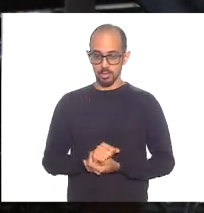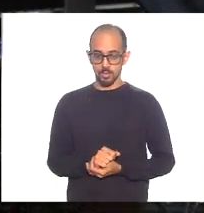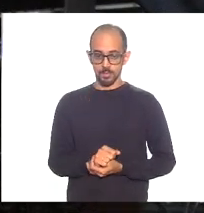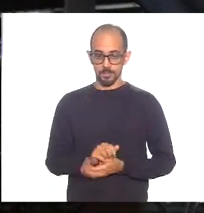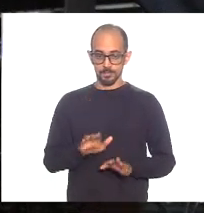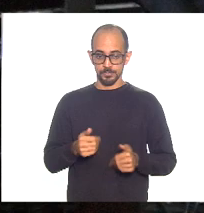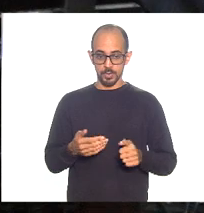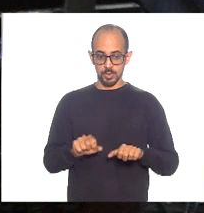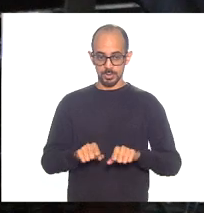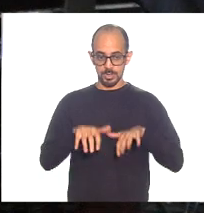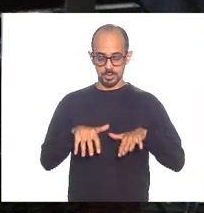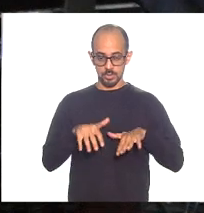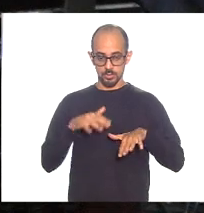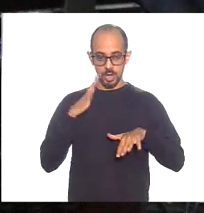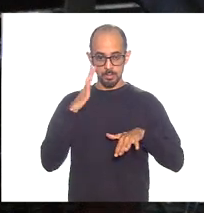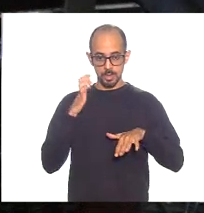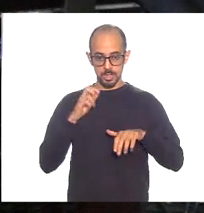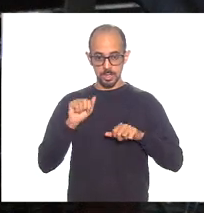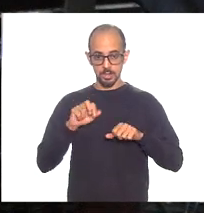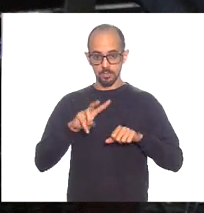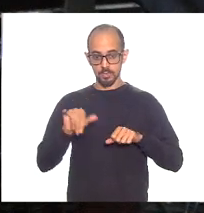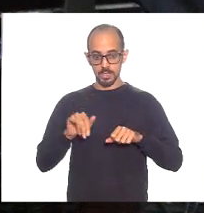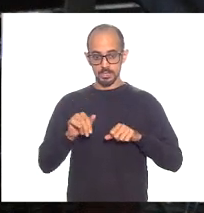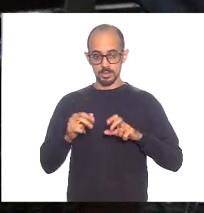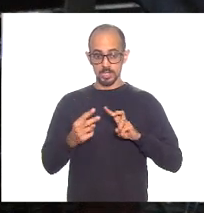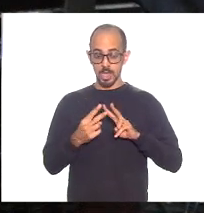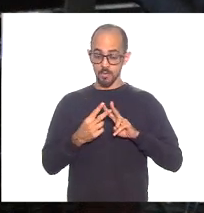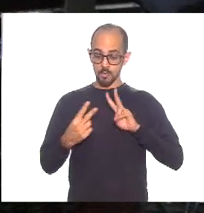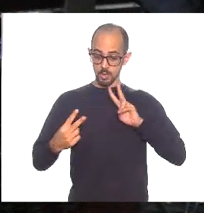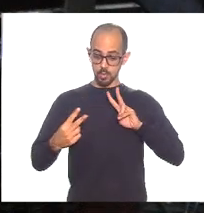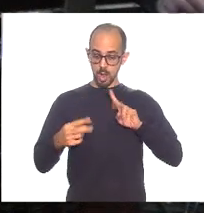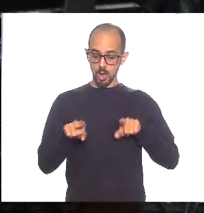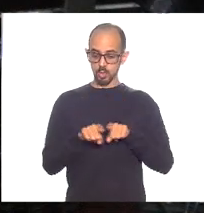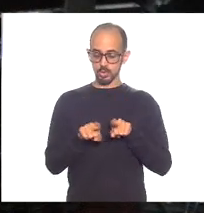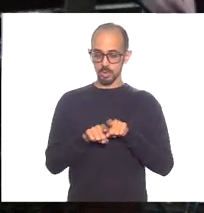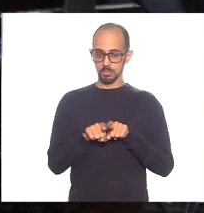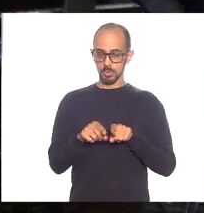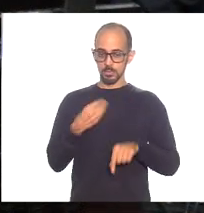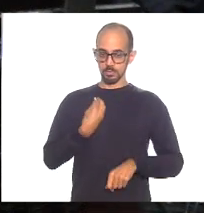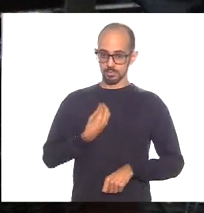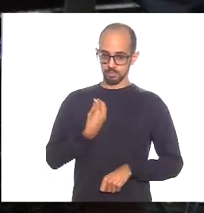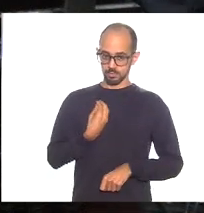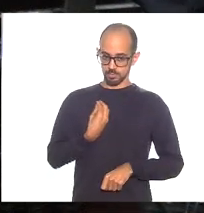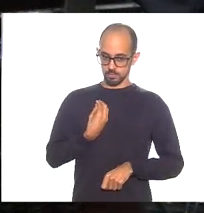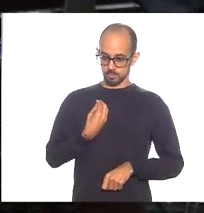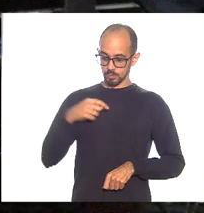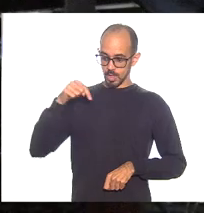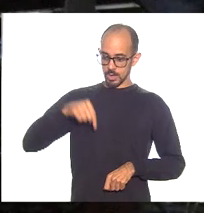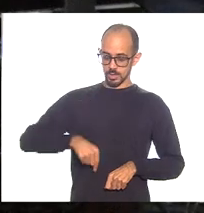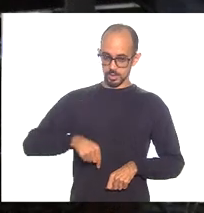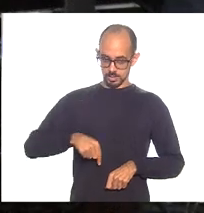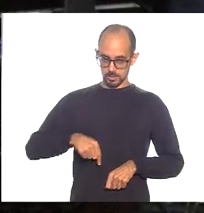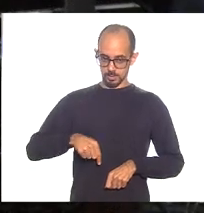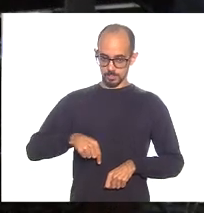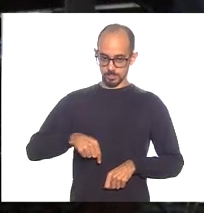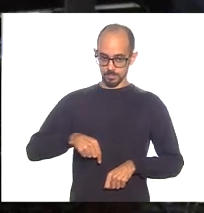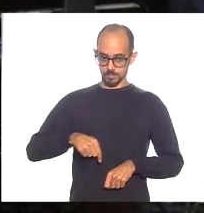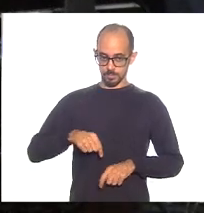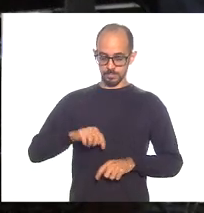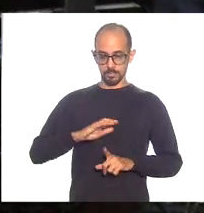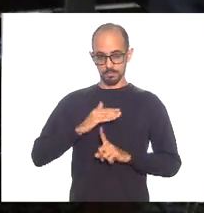será semipresencial no plenário do Palácio Tiradentes. Deixa eu dar